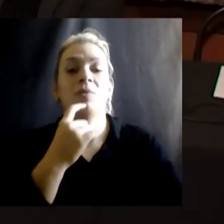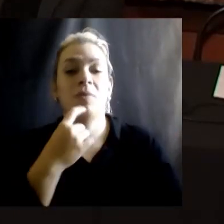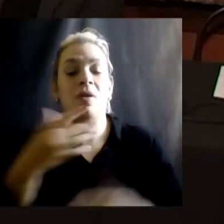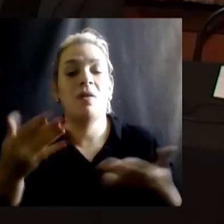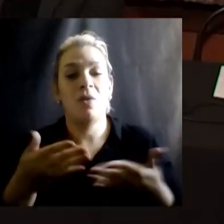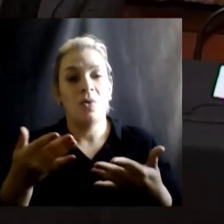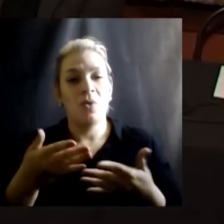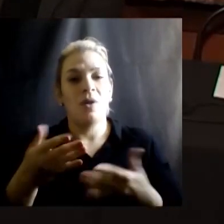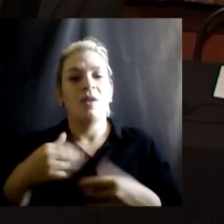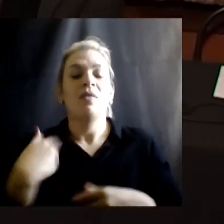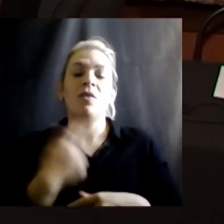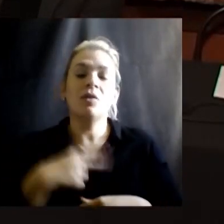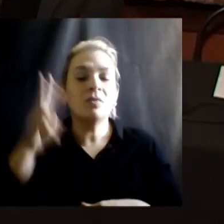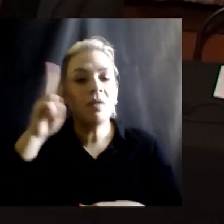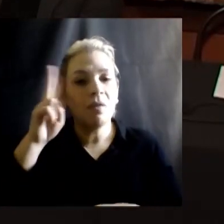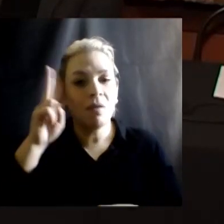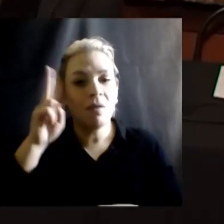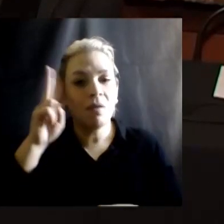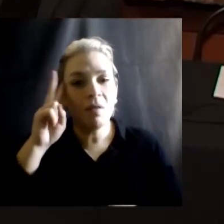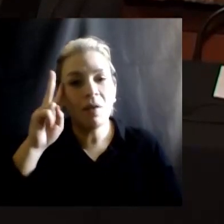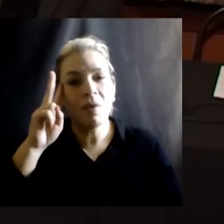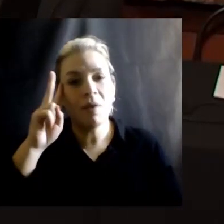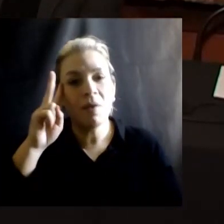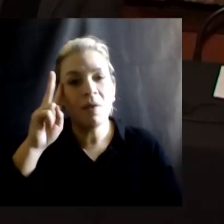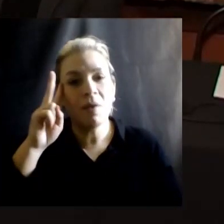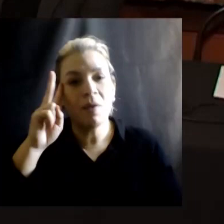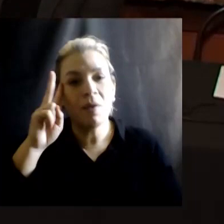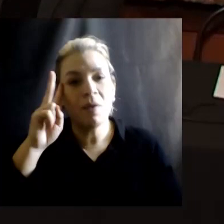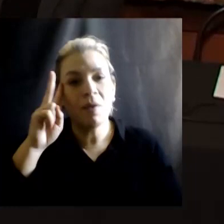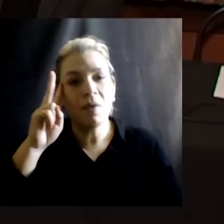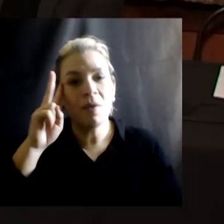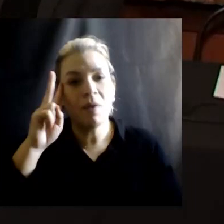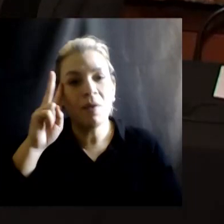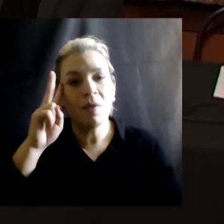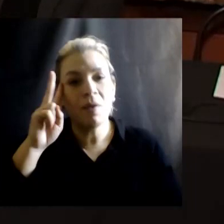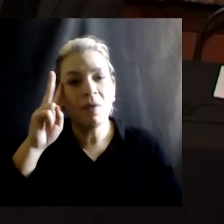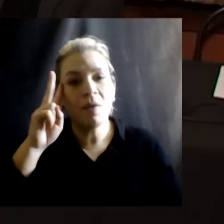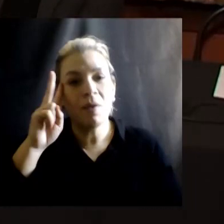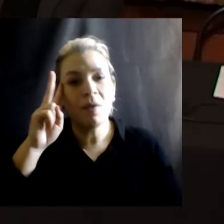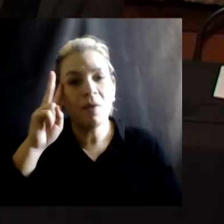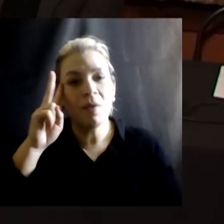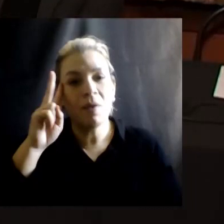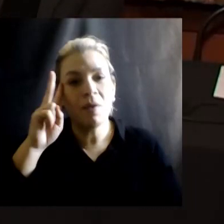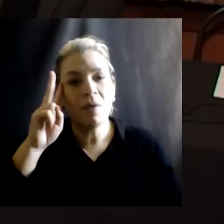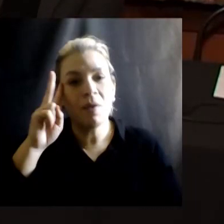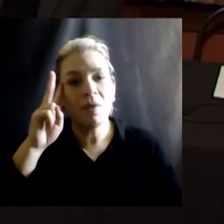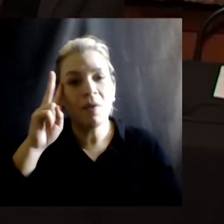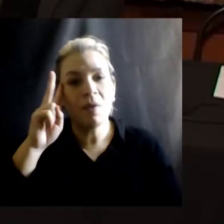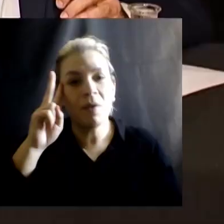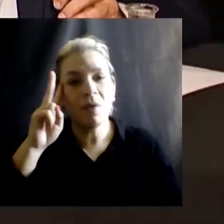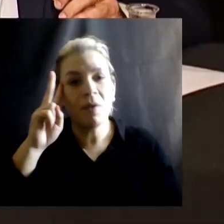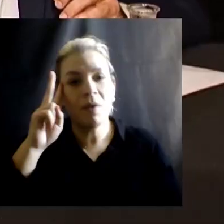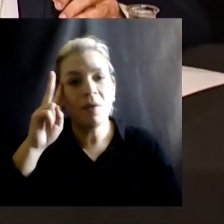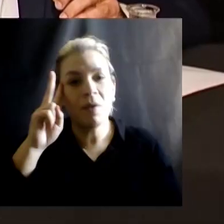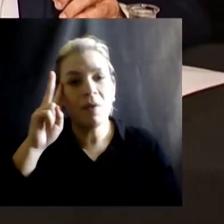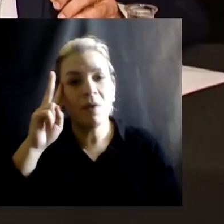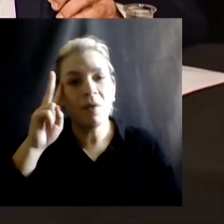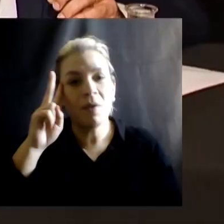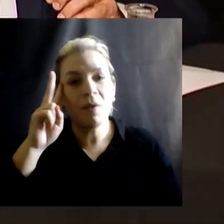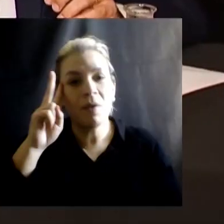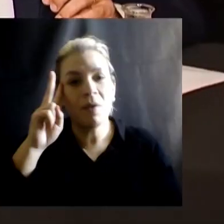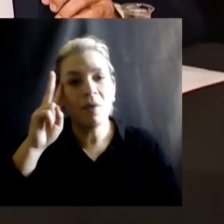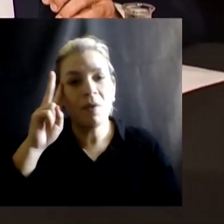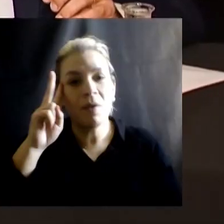denominação do mérito gastronômico do Fernando Kassab. Muitos aqui conhecem ou conheceram o Fernando. A